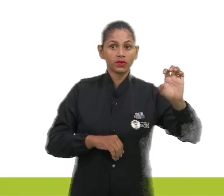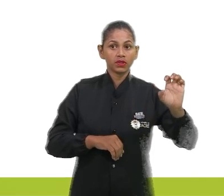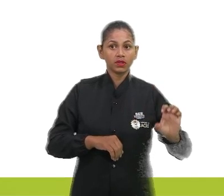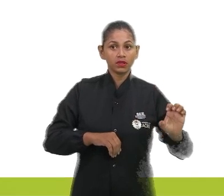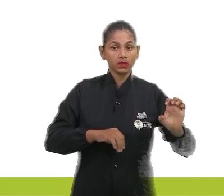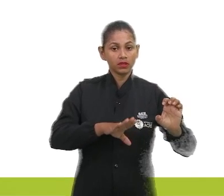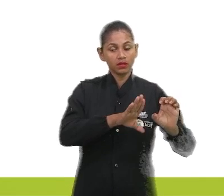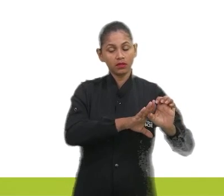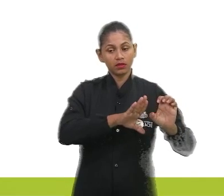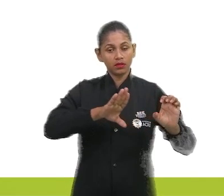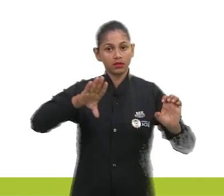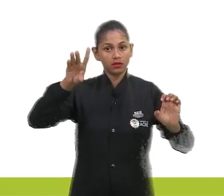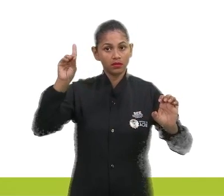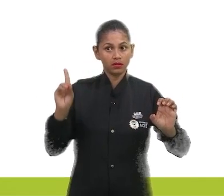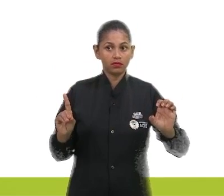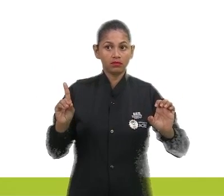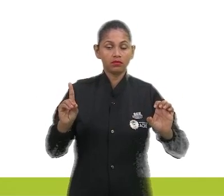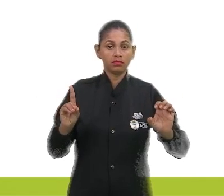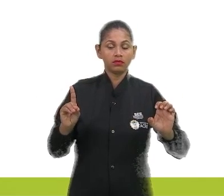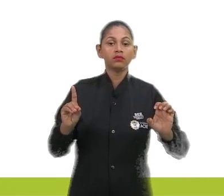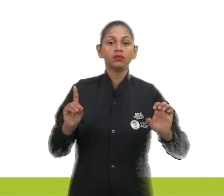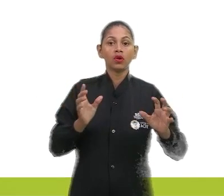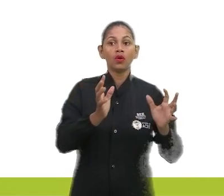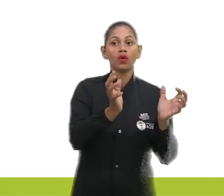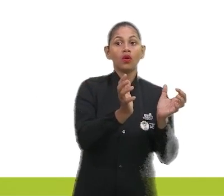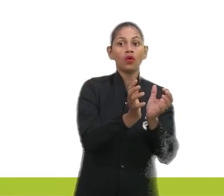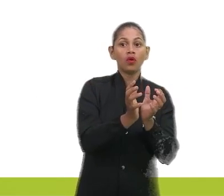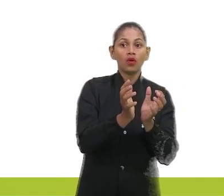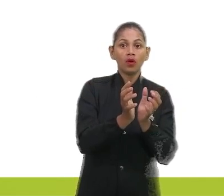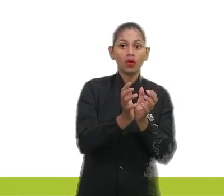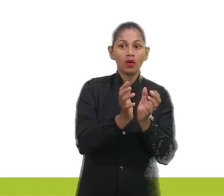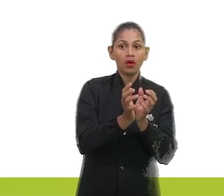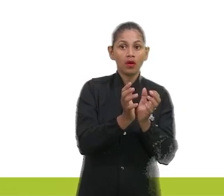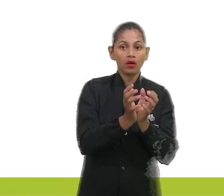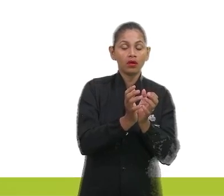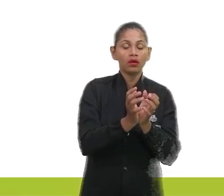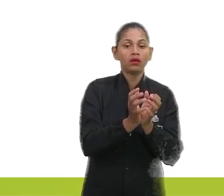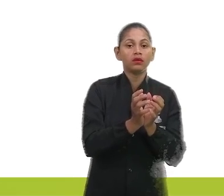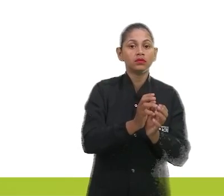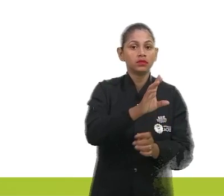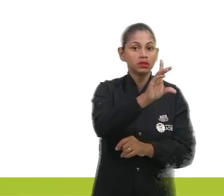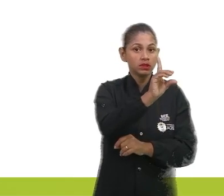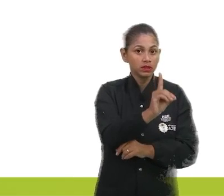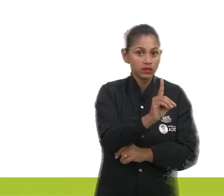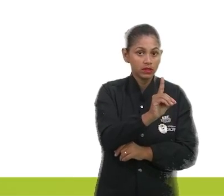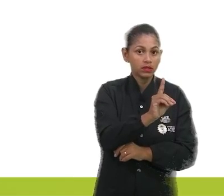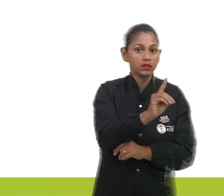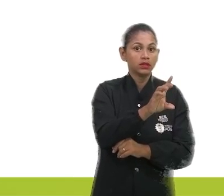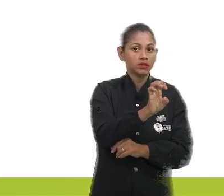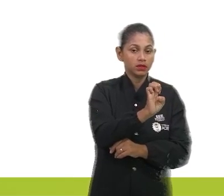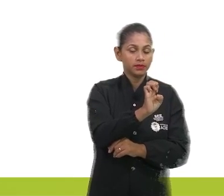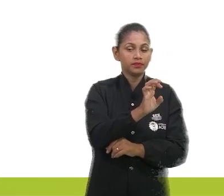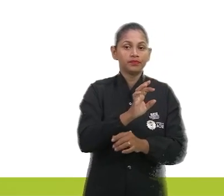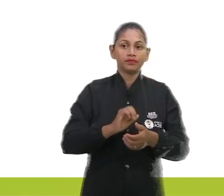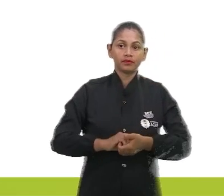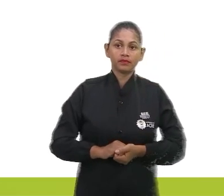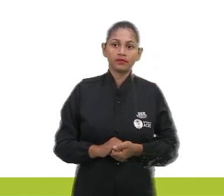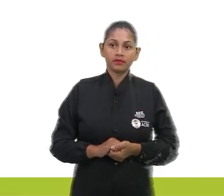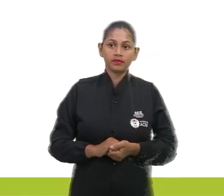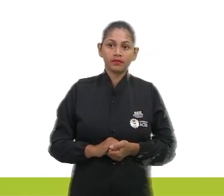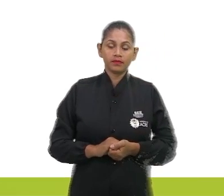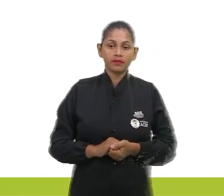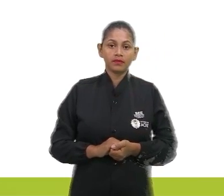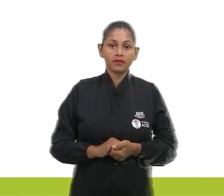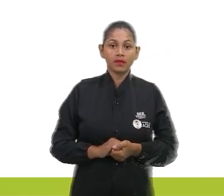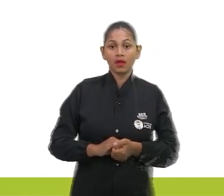nomenclaturas. Classe D e E até R$ 2,8 mil. Classe C, de